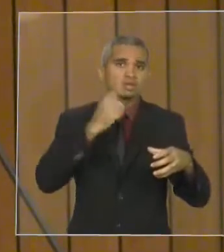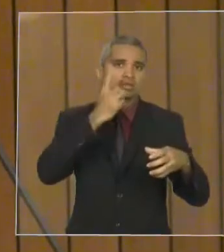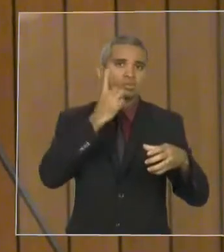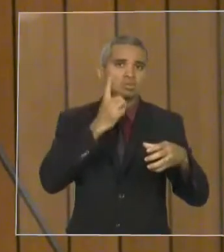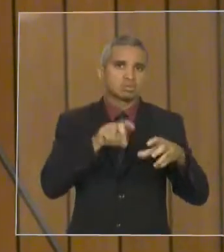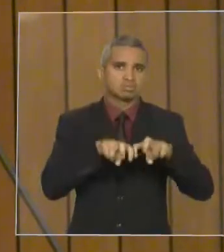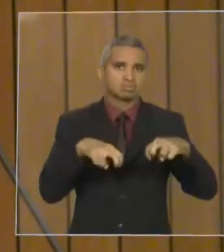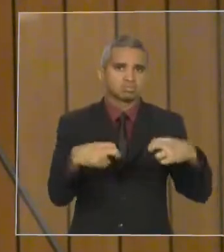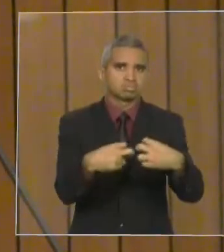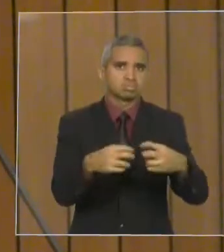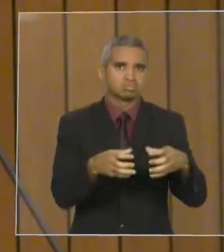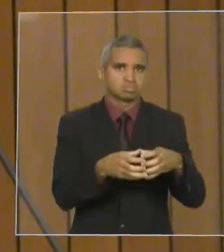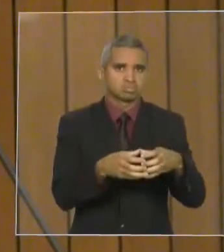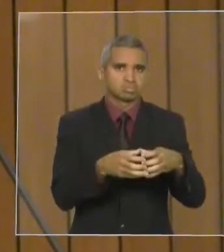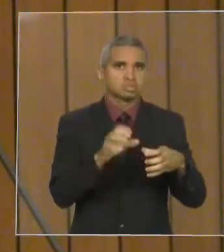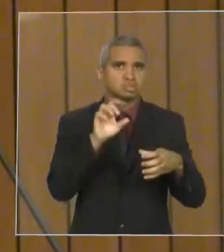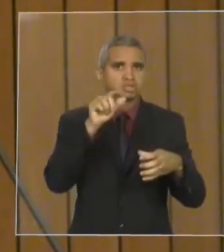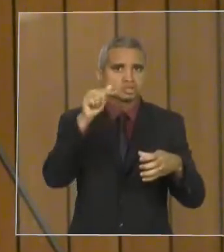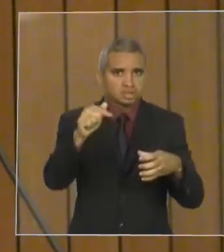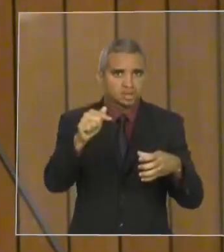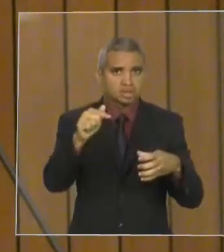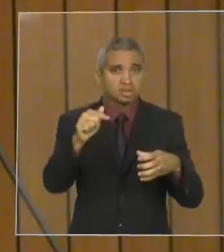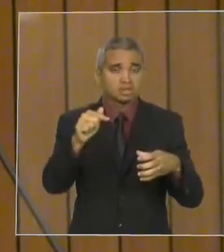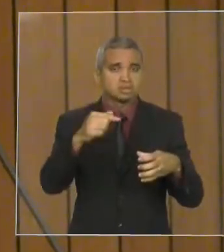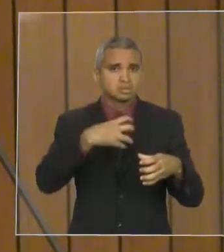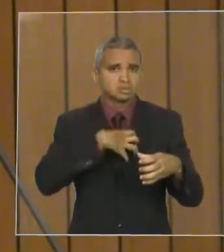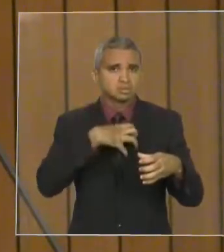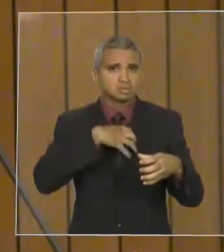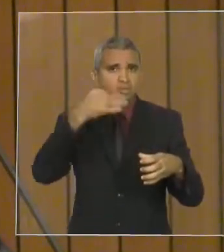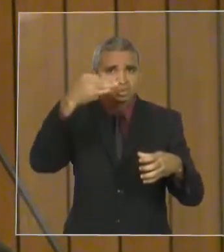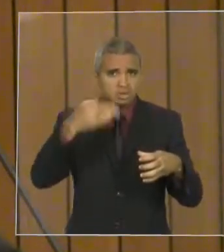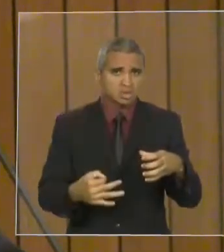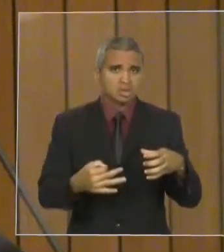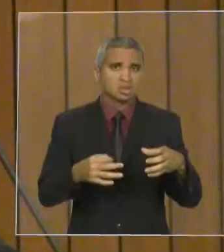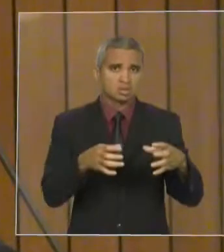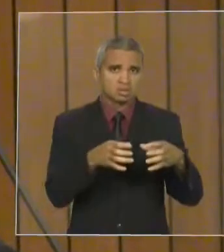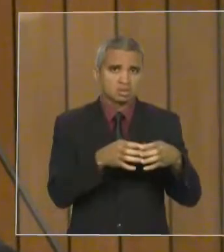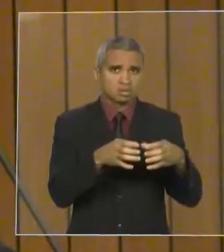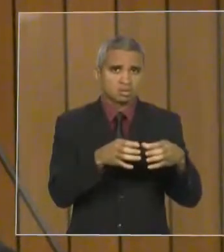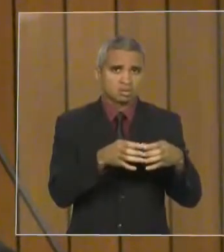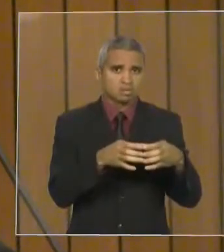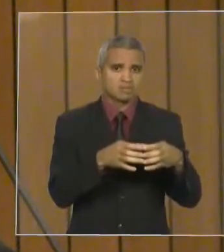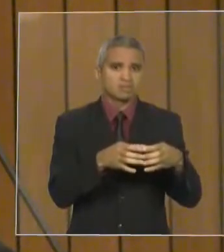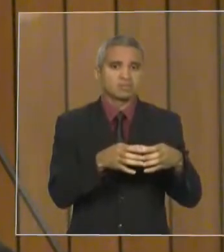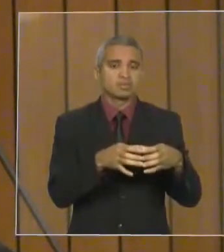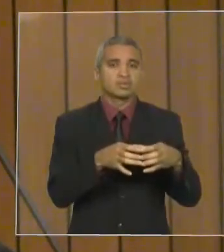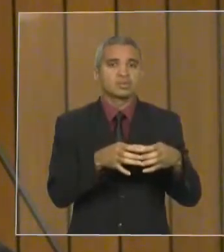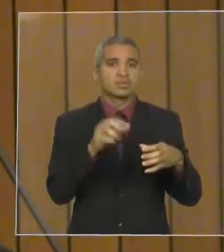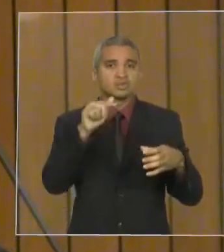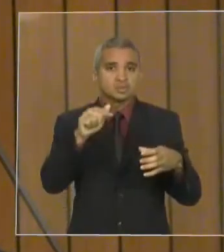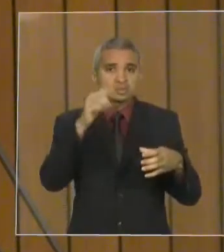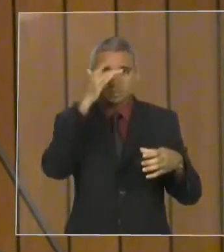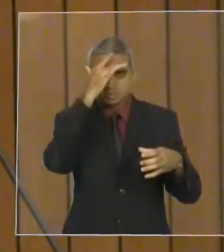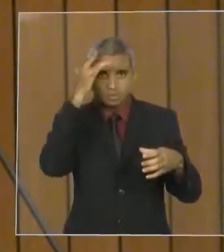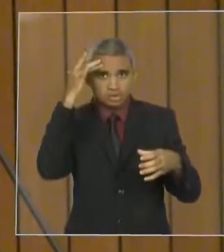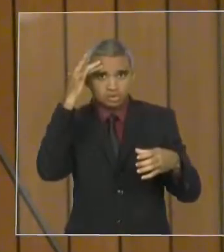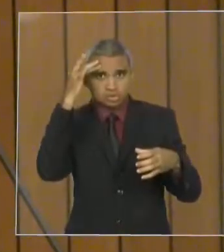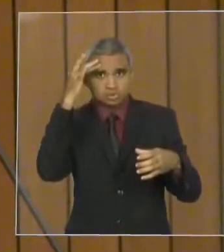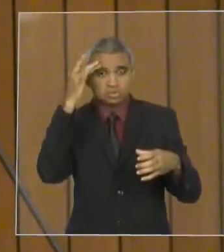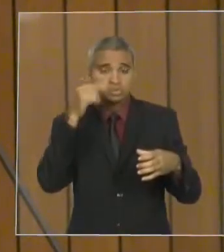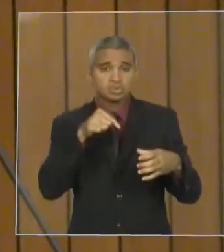membros da Comissão de Meio Ambiente desta casa, que é a comissão que tem afinidade com esse projeto,